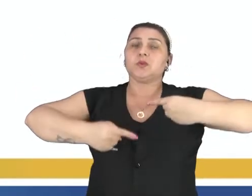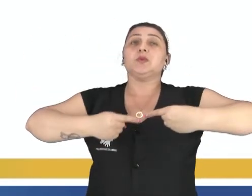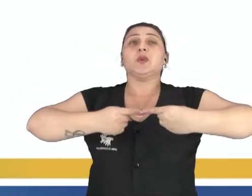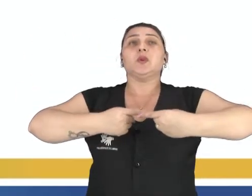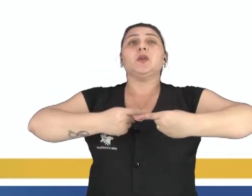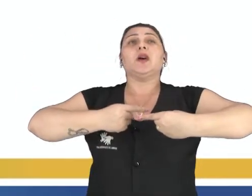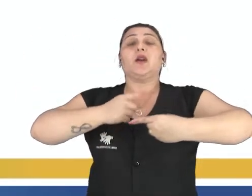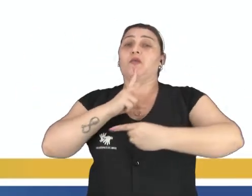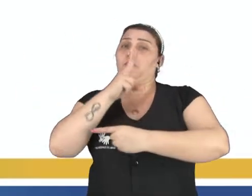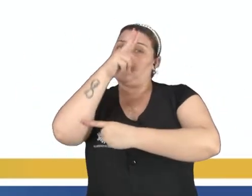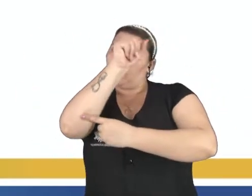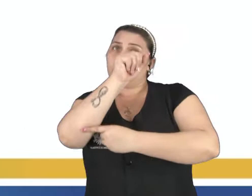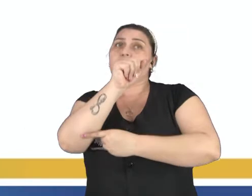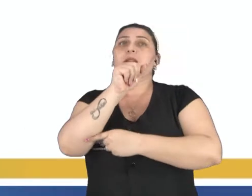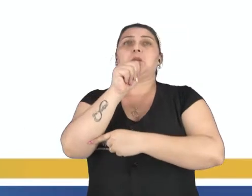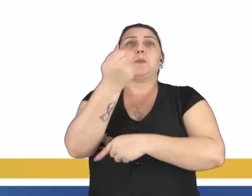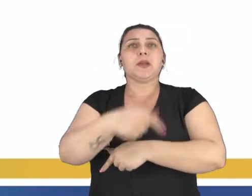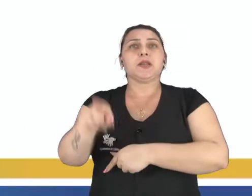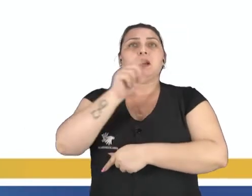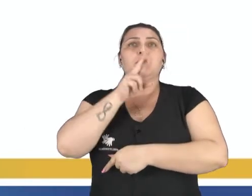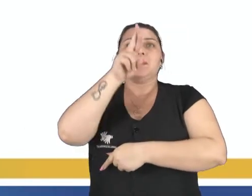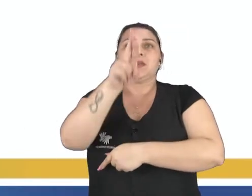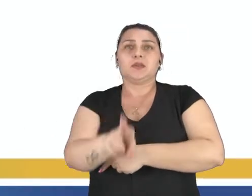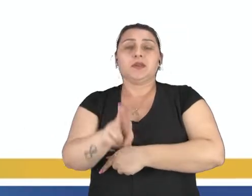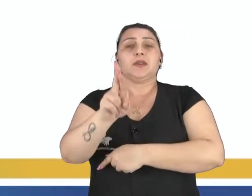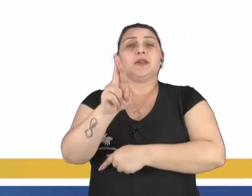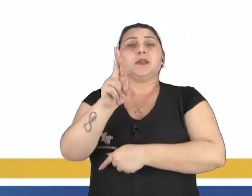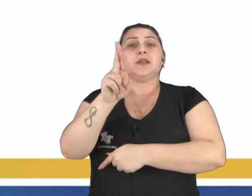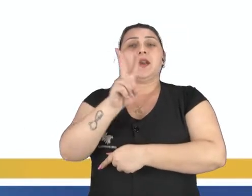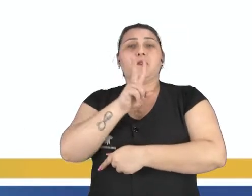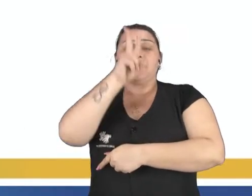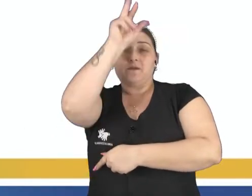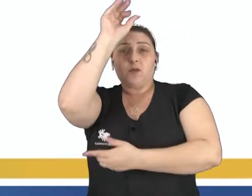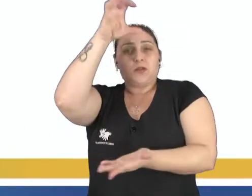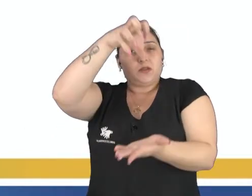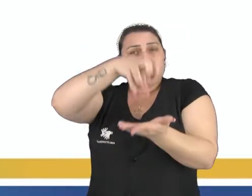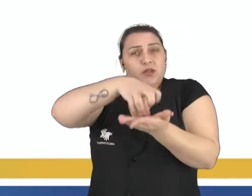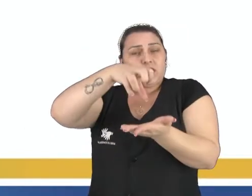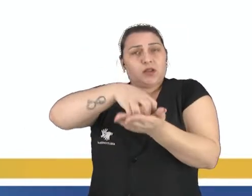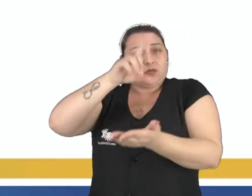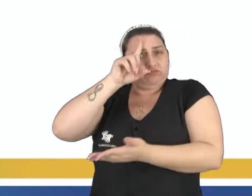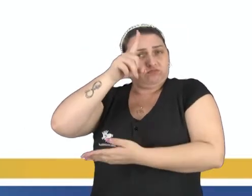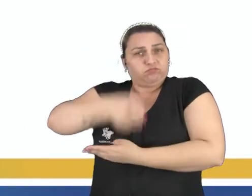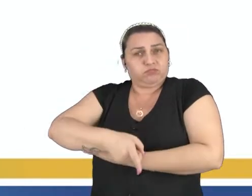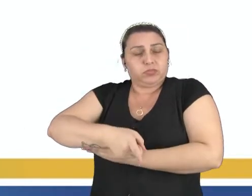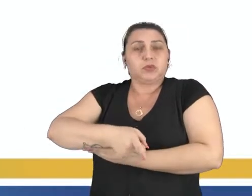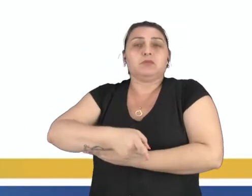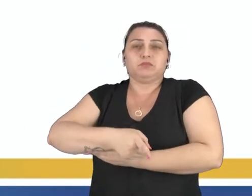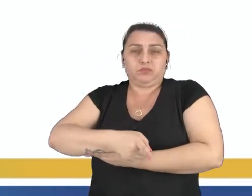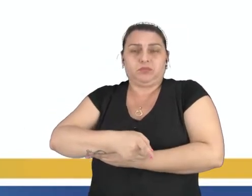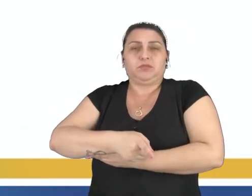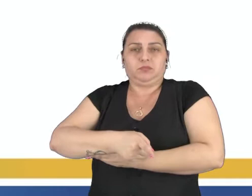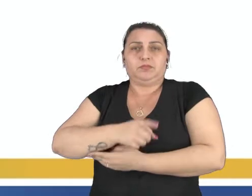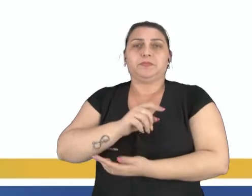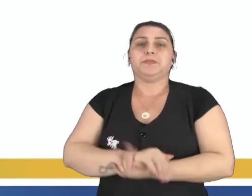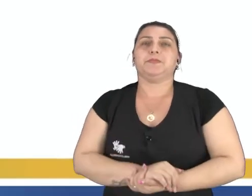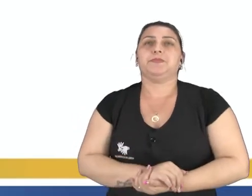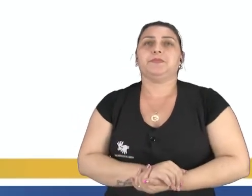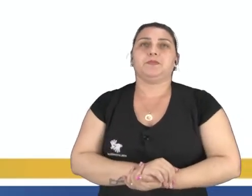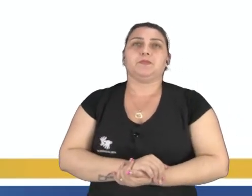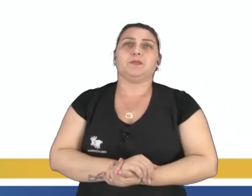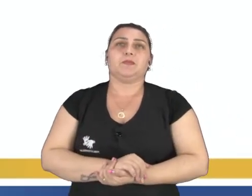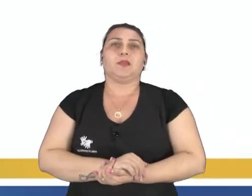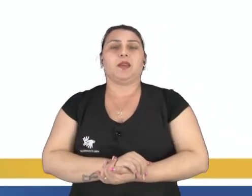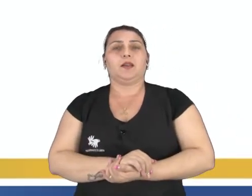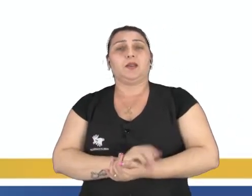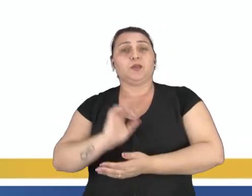sobre seus domínios, sem ter que responder a um poder central estabelecido. Então, basicamente, era constituído dessa forma,